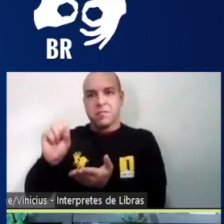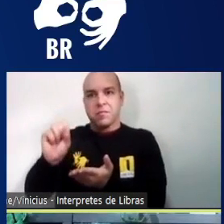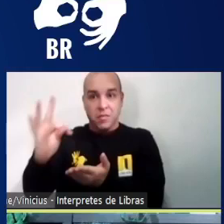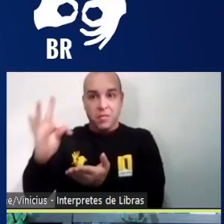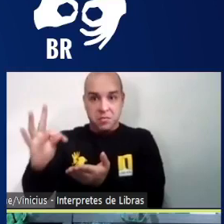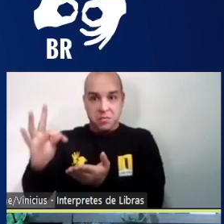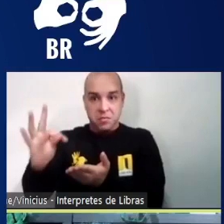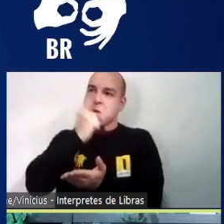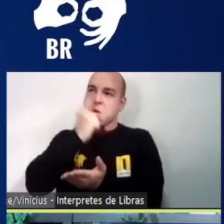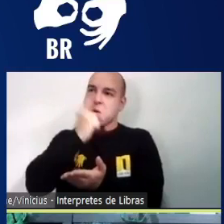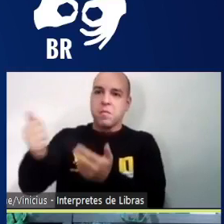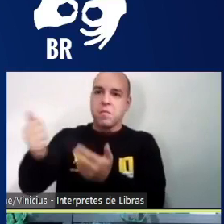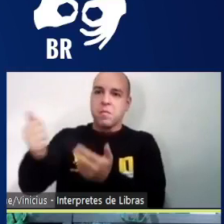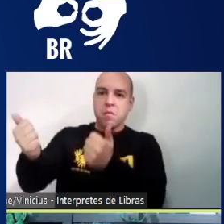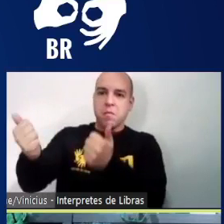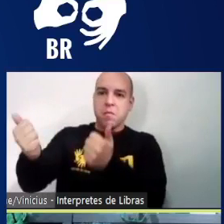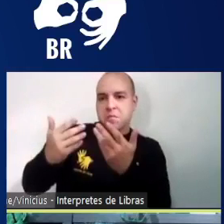programa,